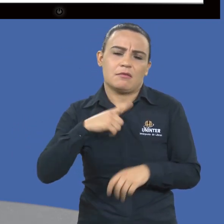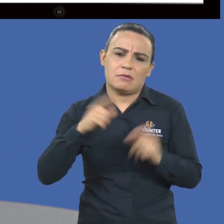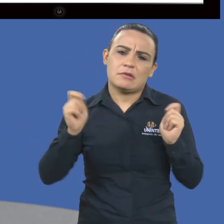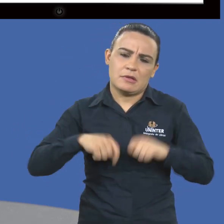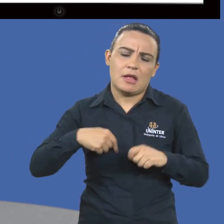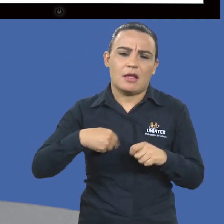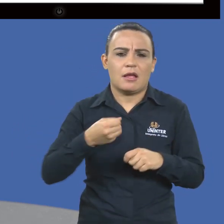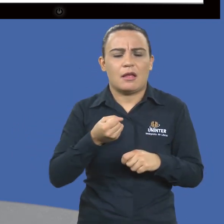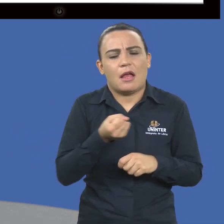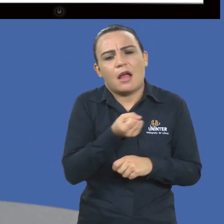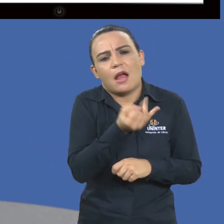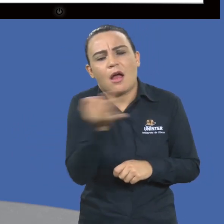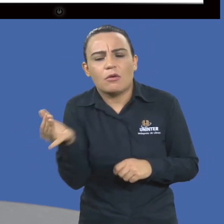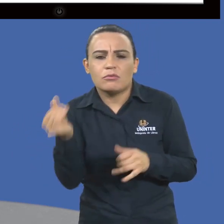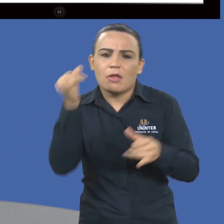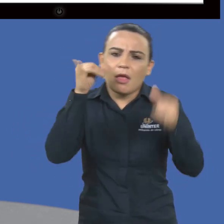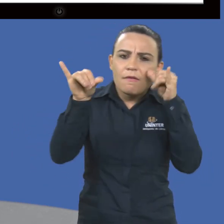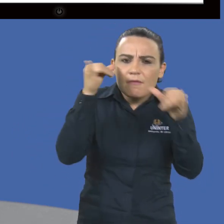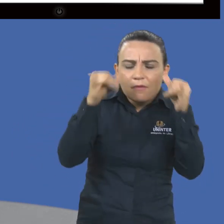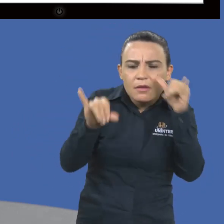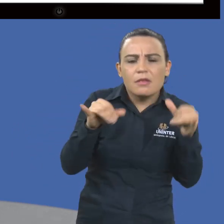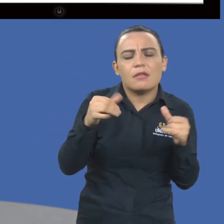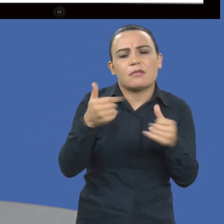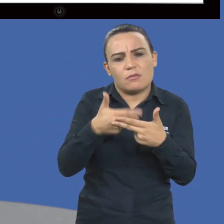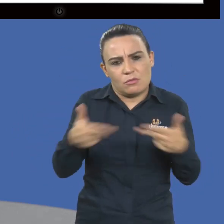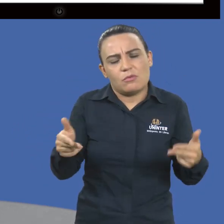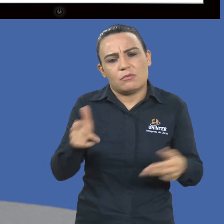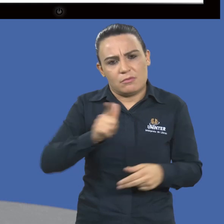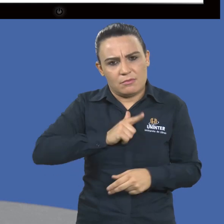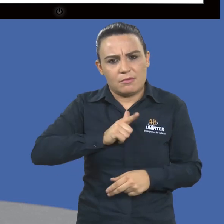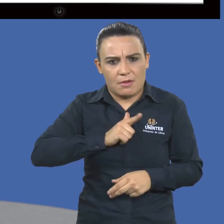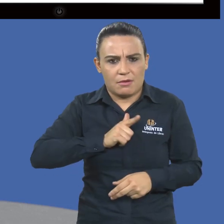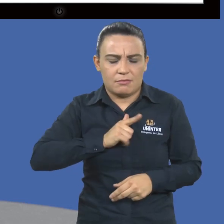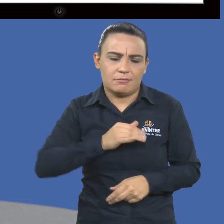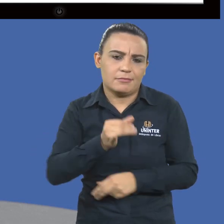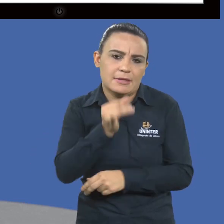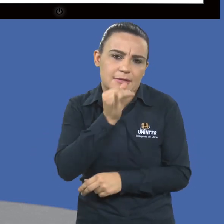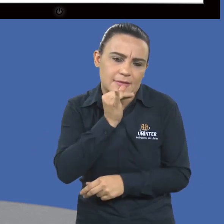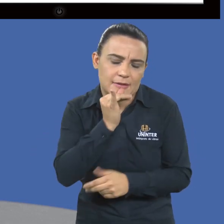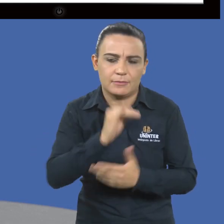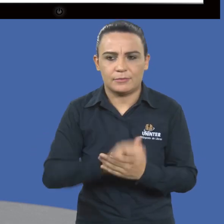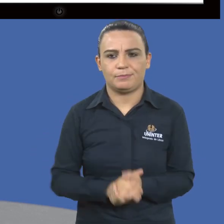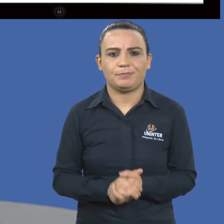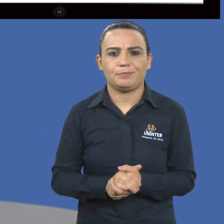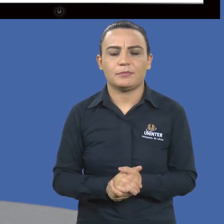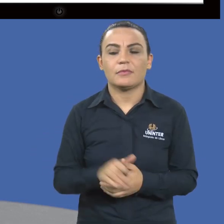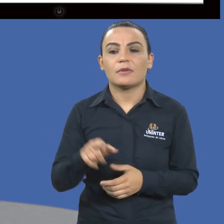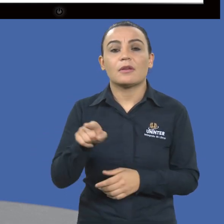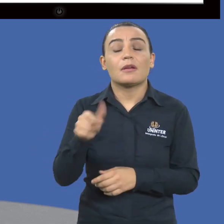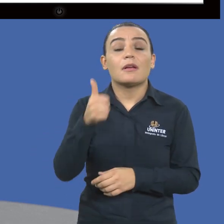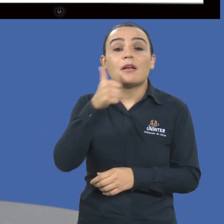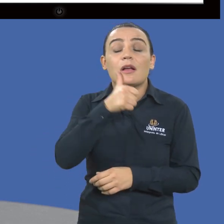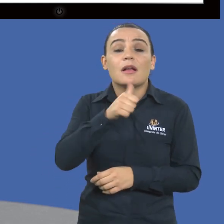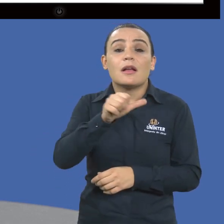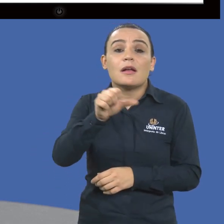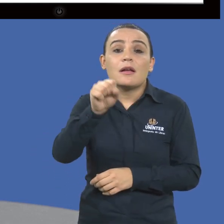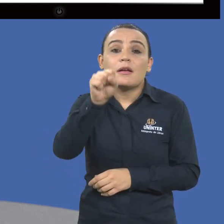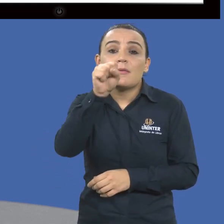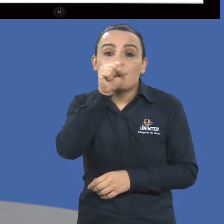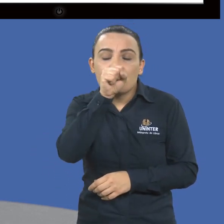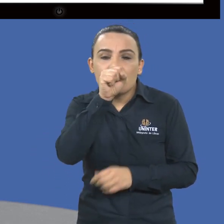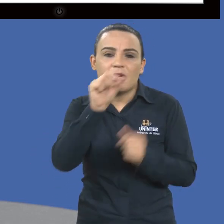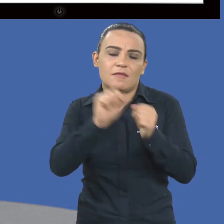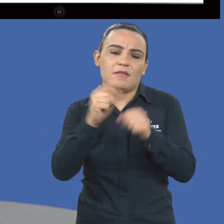entidades através de algum processo preventivo, né, por exemplo, a